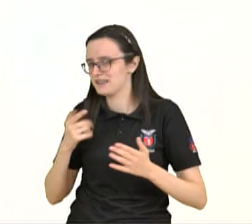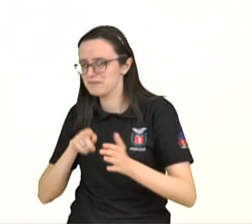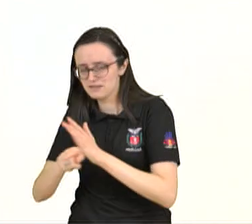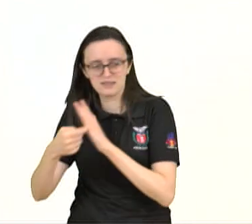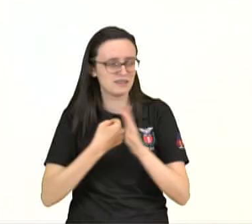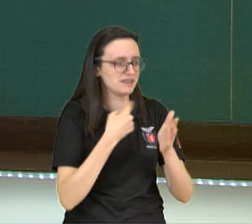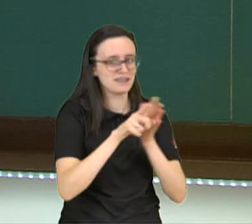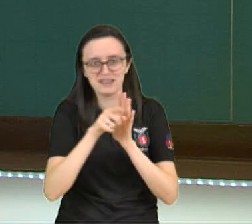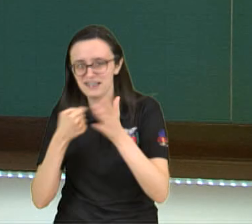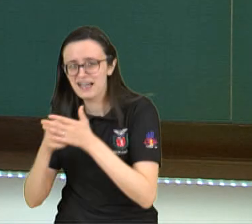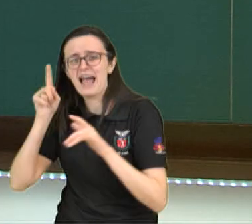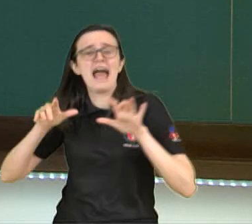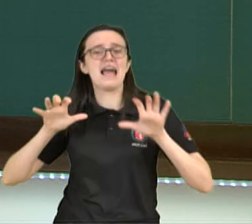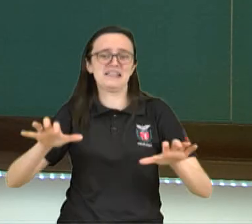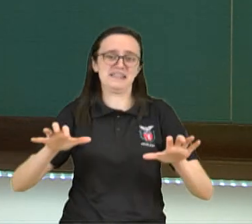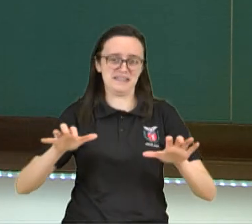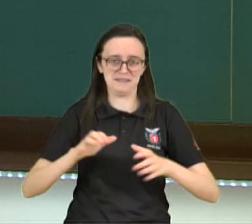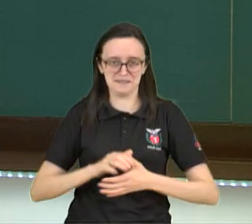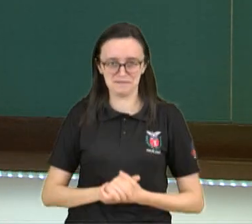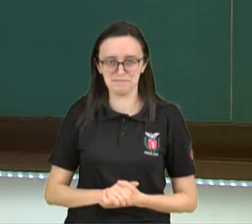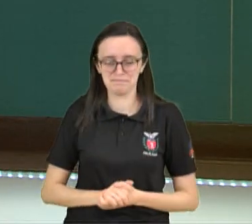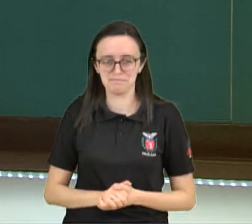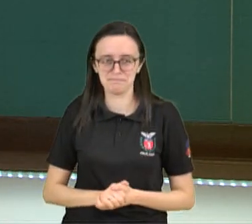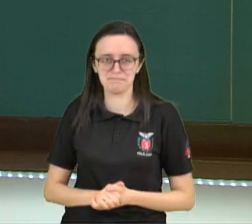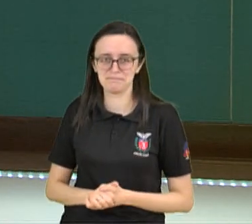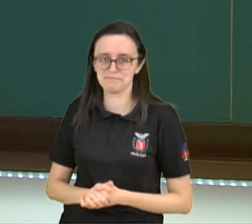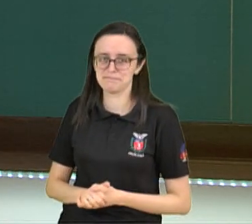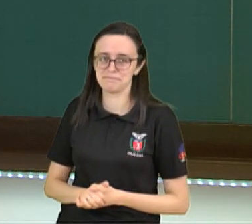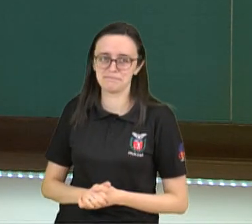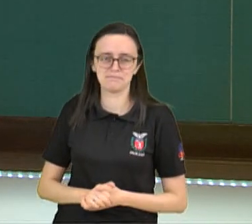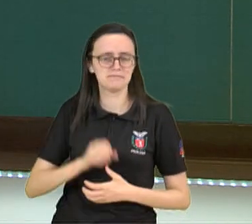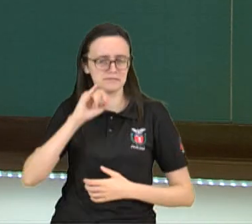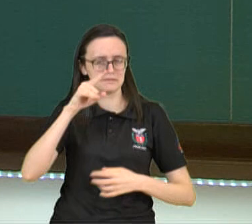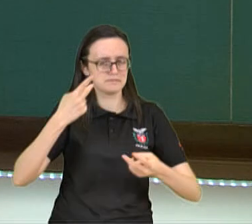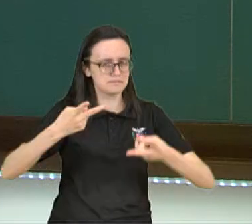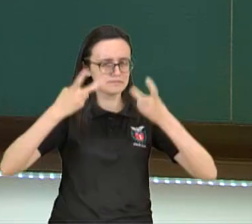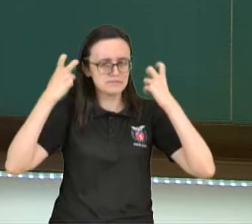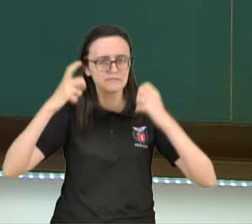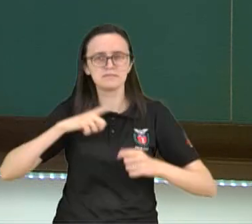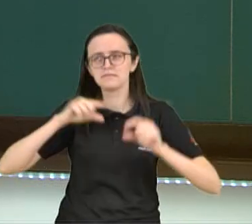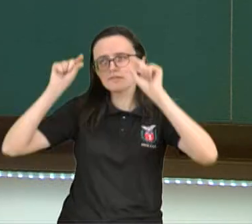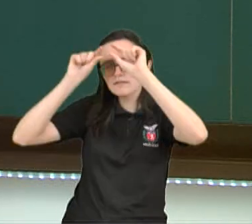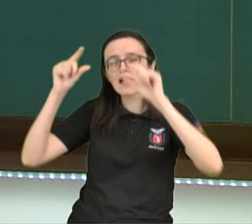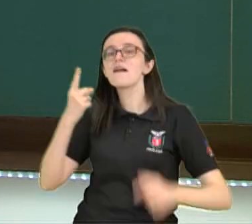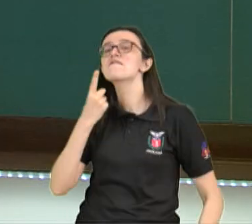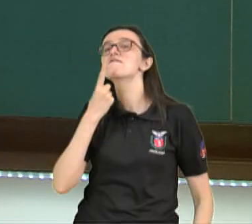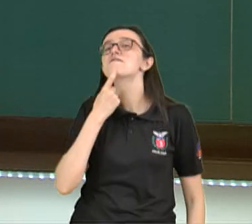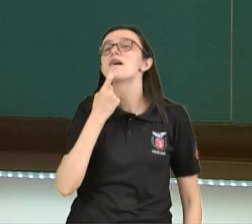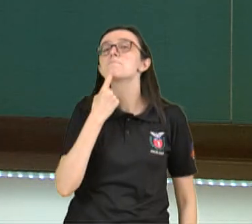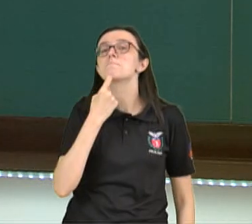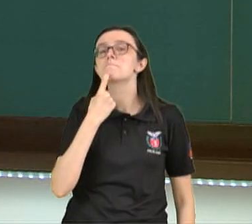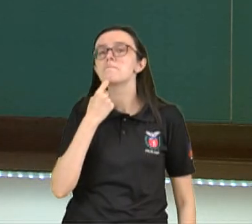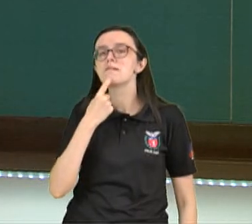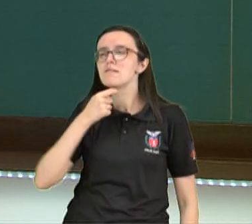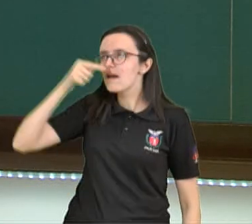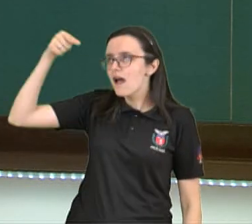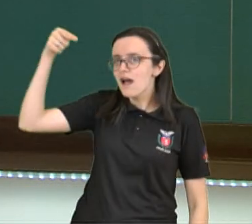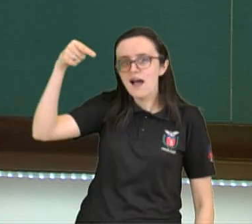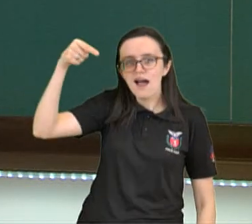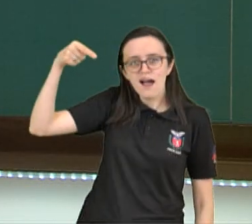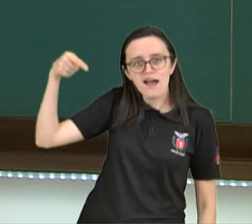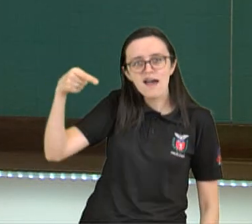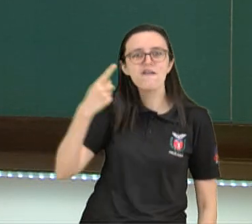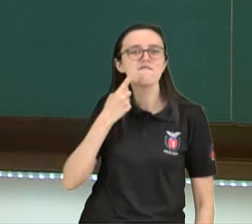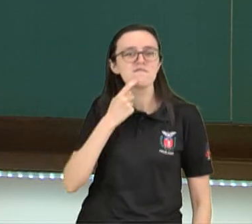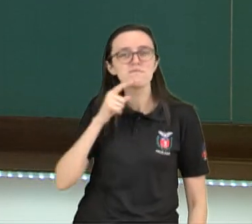aguenta mais? É mais ou menos sobre isso que fala. E aqui, se vocês observarem, em rojo, em vermelho, estão